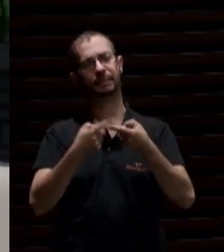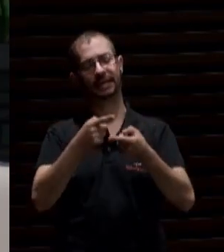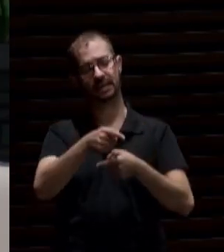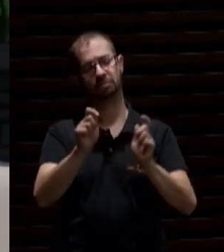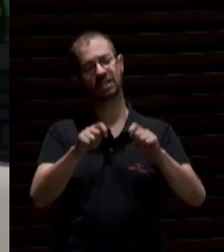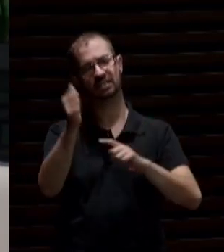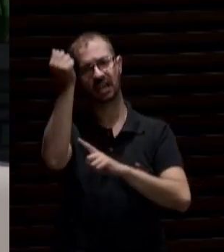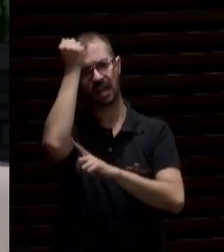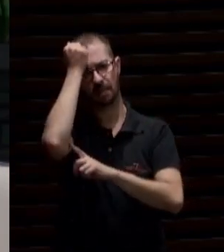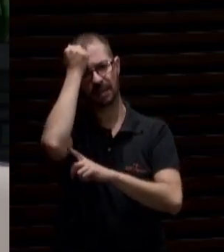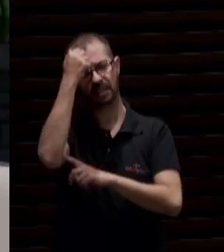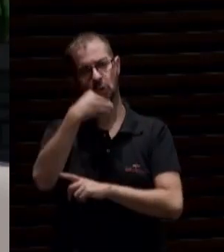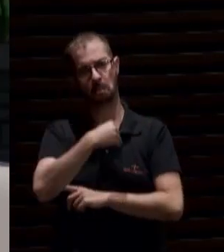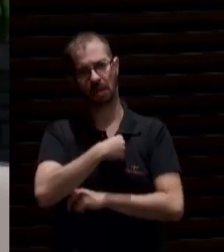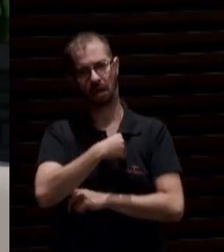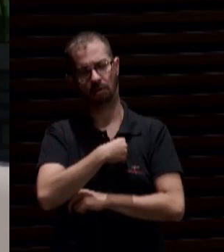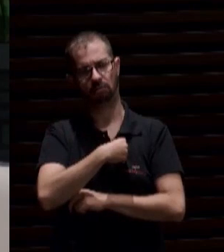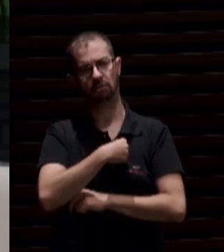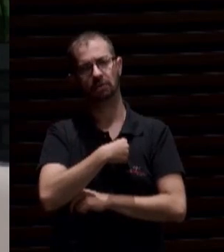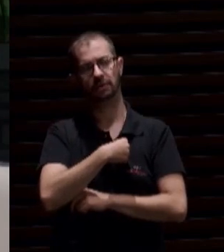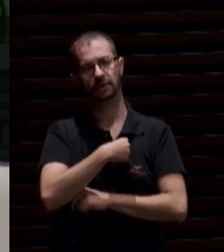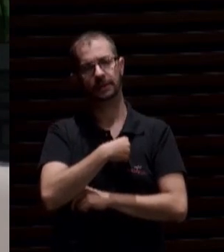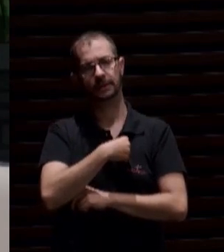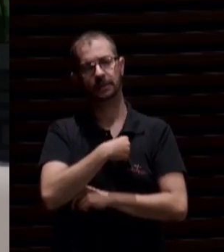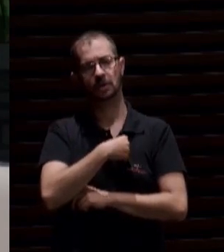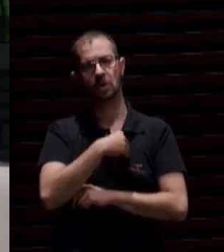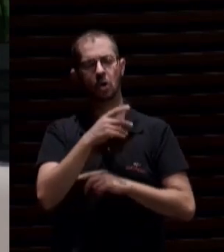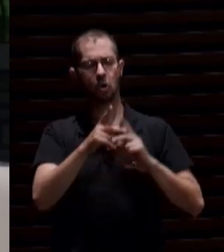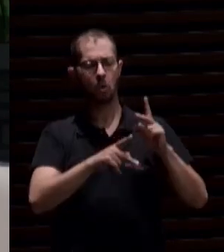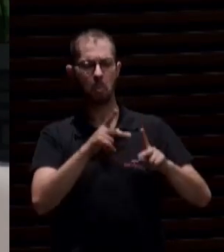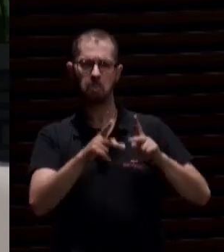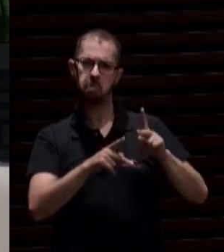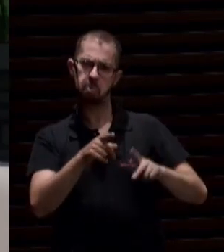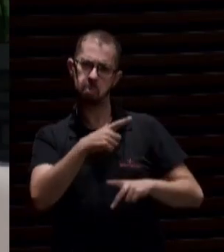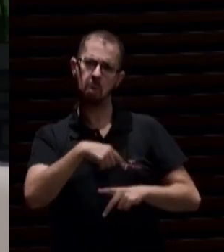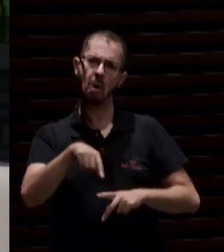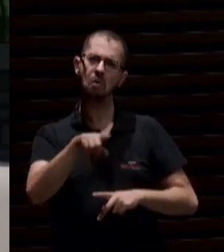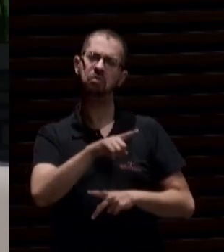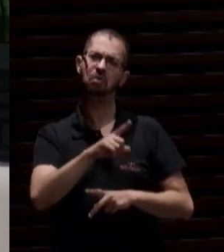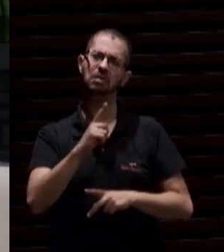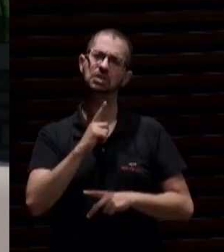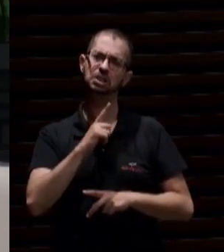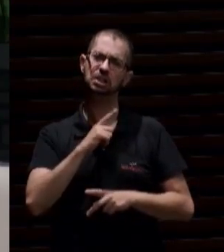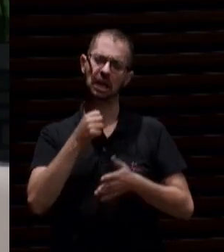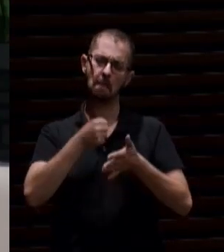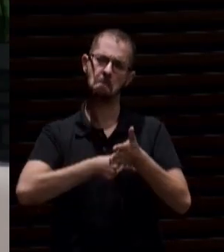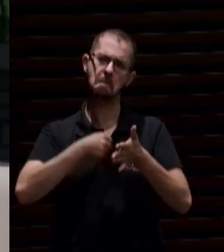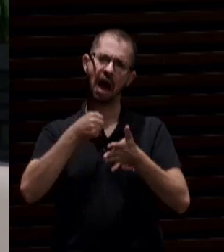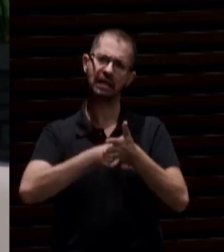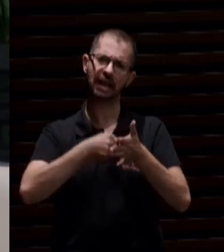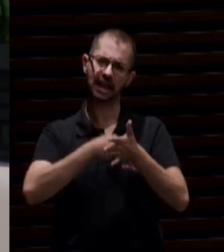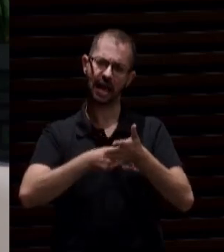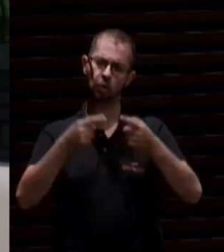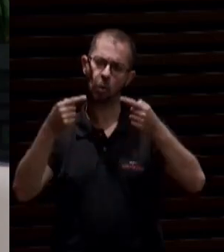arrependessem de seu pecado. E essa situação era aquela em questão. O povo assírio de Nínive, eles tinham batalhado contra o povo de